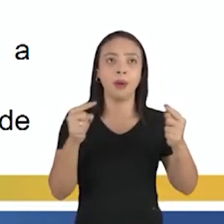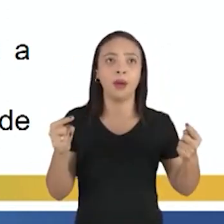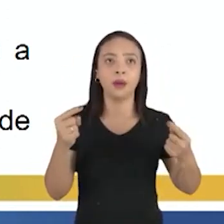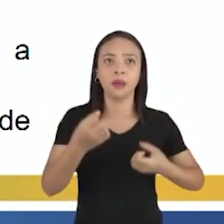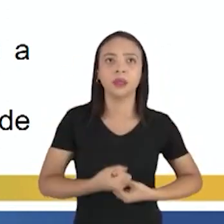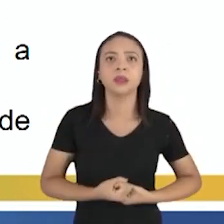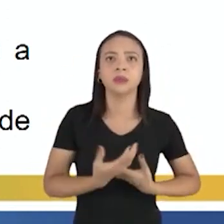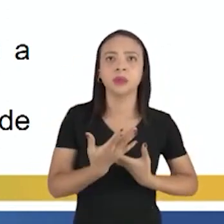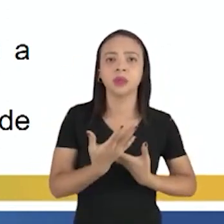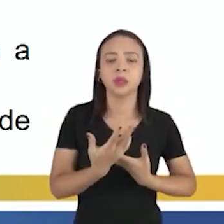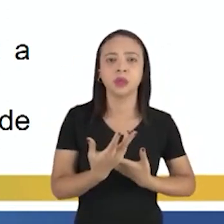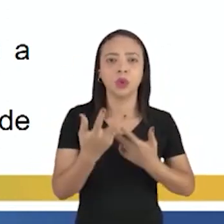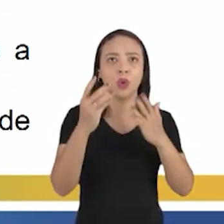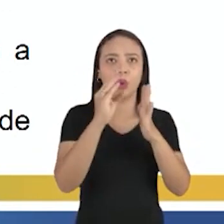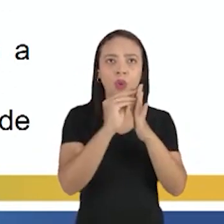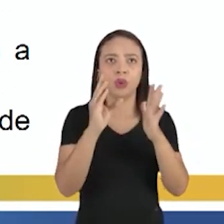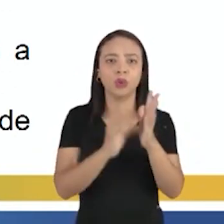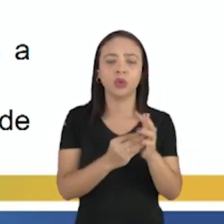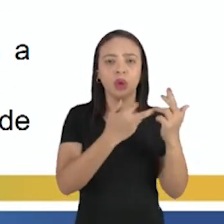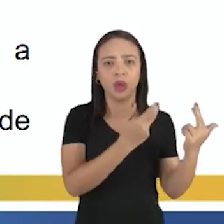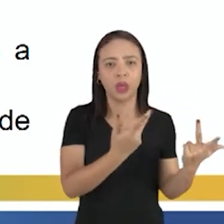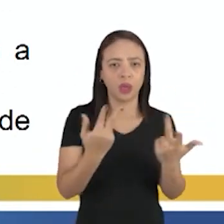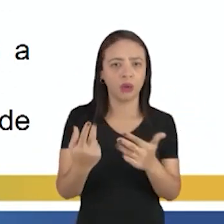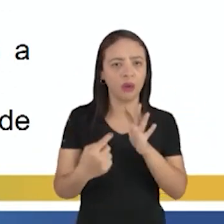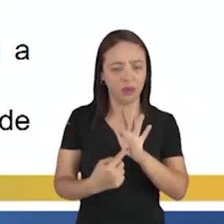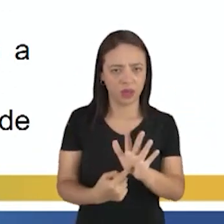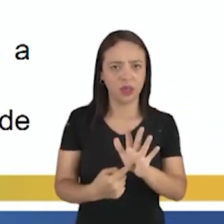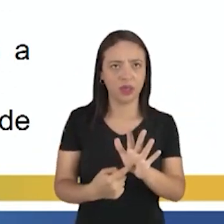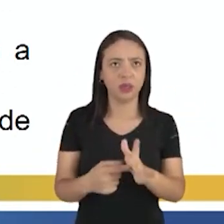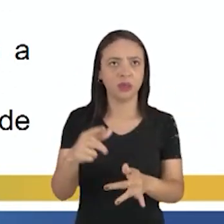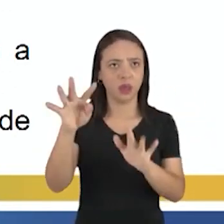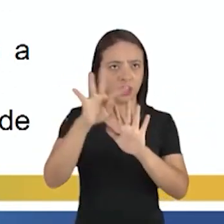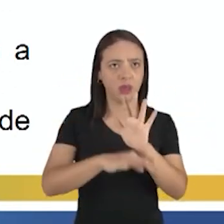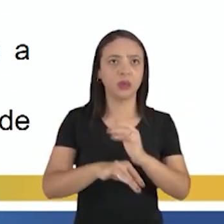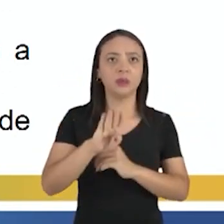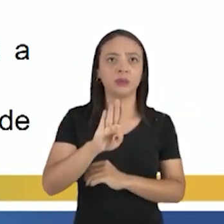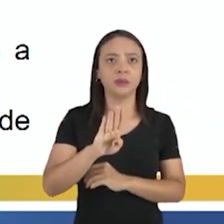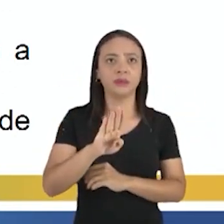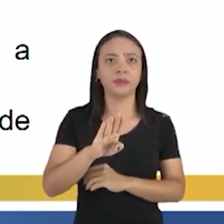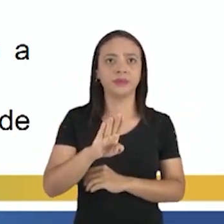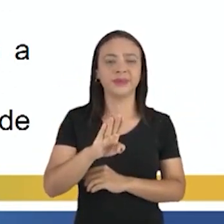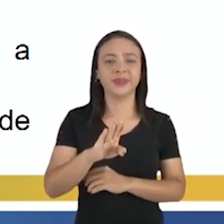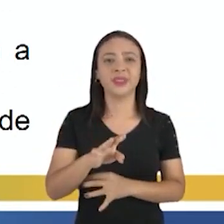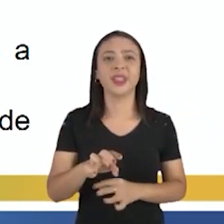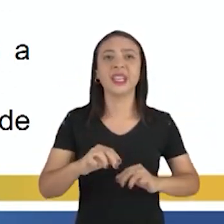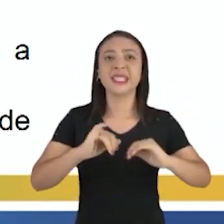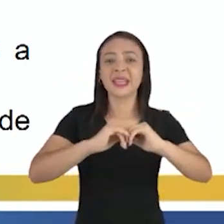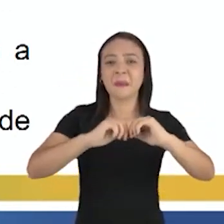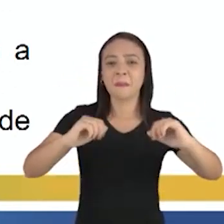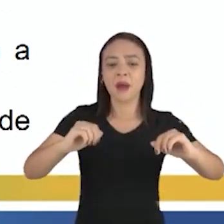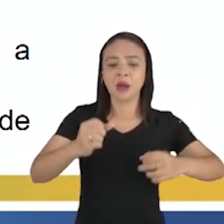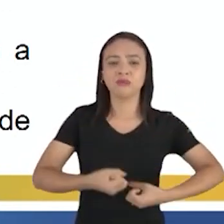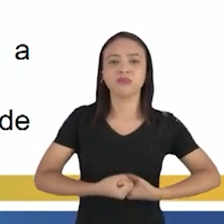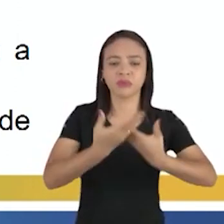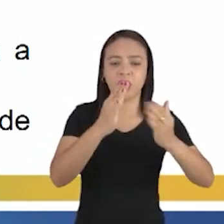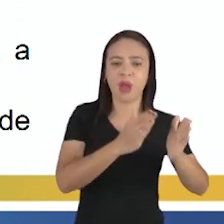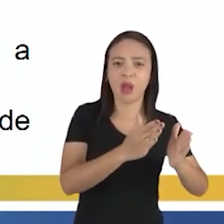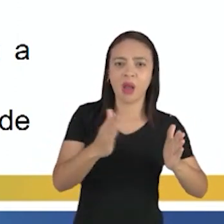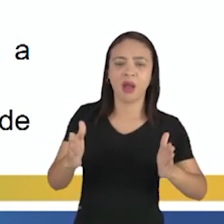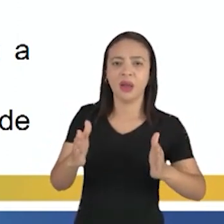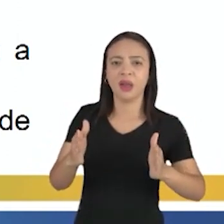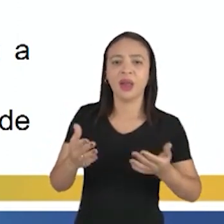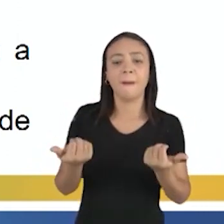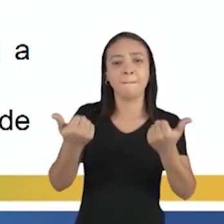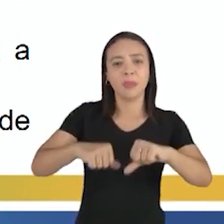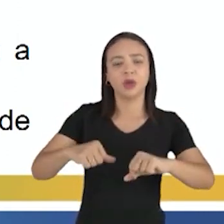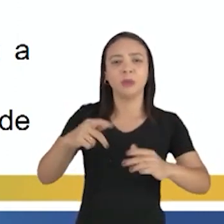o mesmo conteúdo nas 2 situações em que aparece no texto. B. Quebra a fluidez do texto e prejudica a